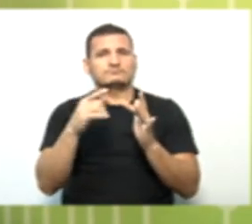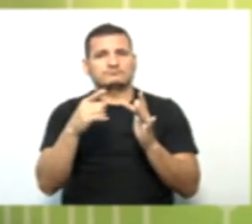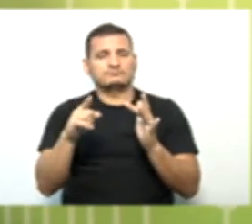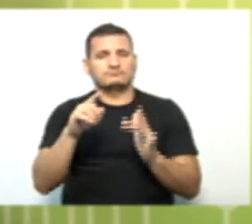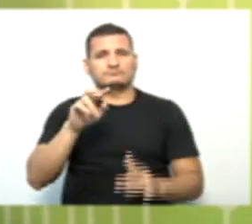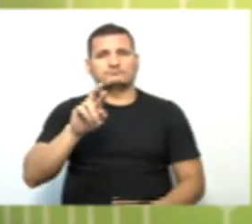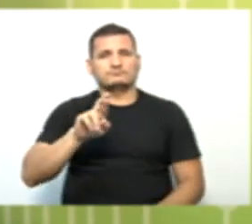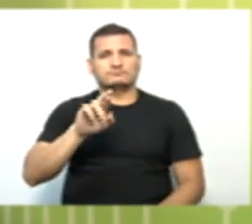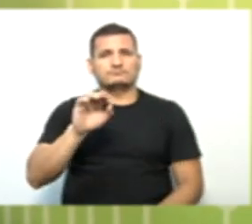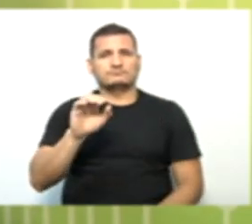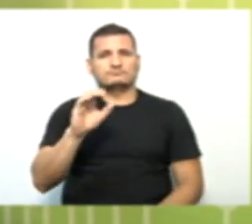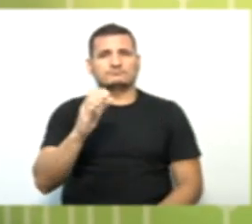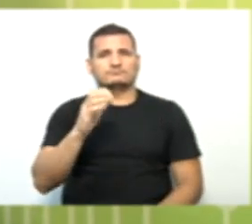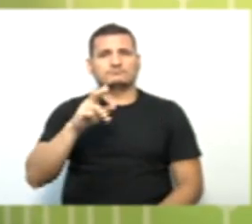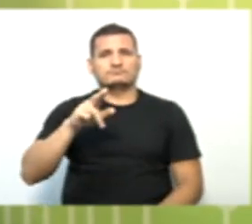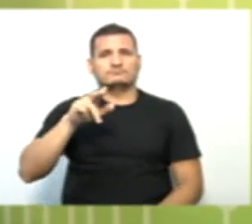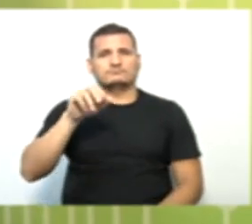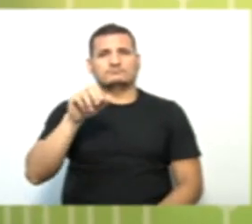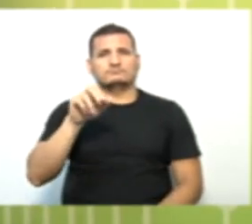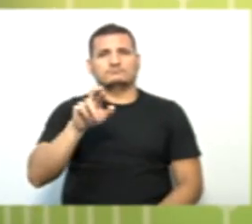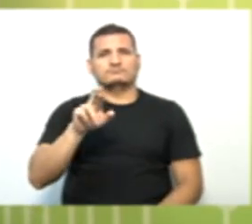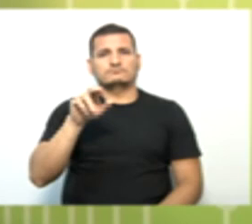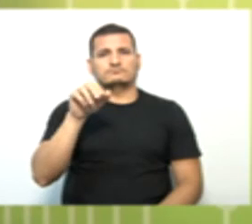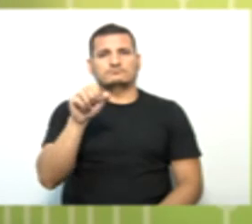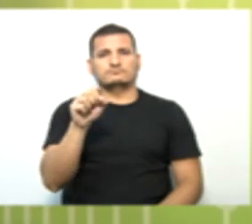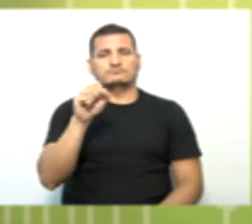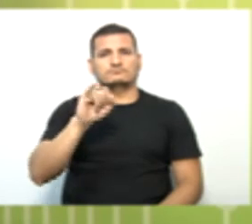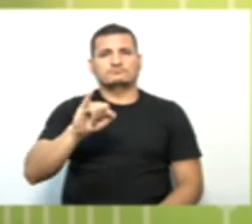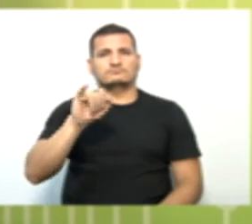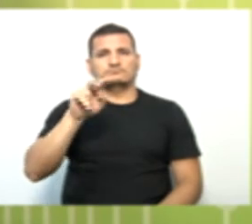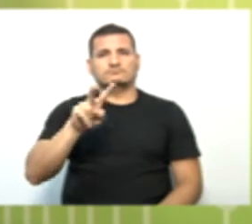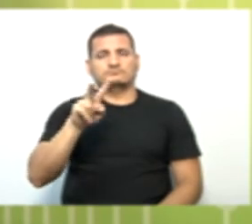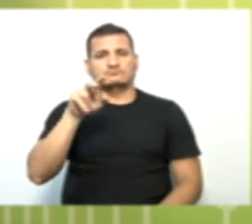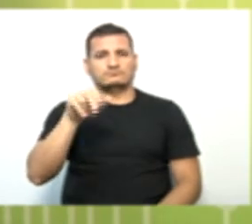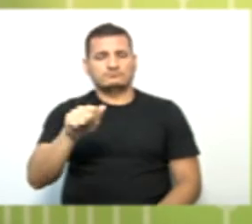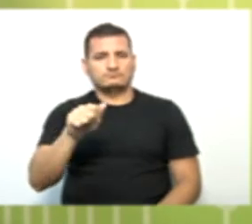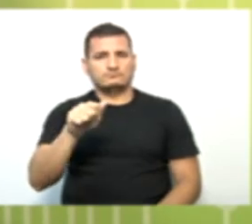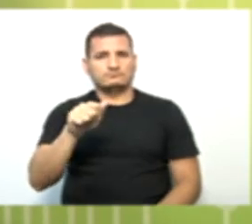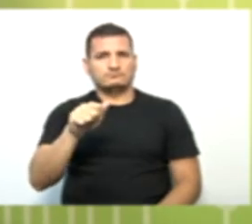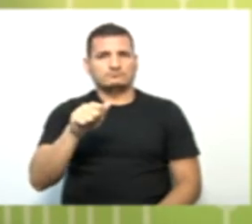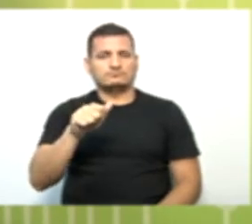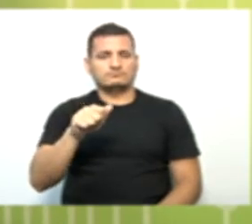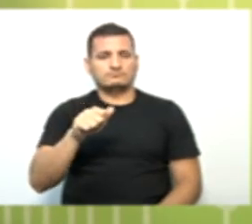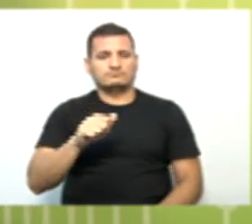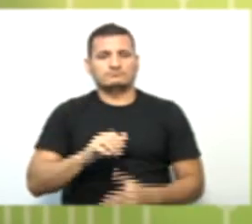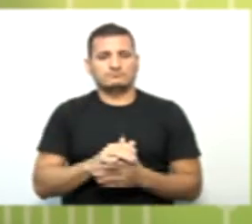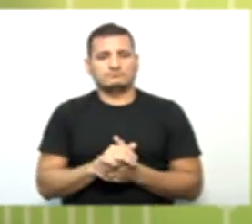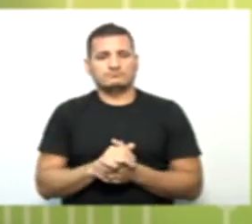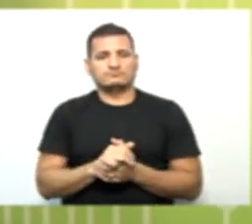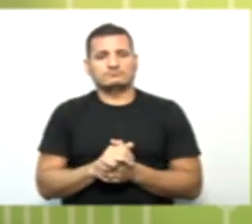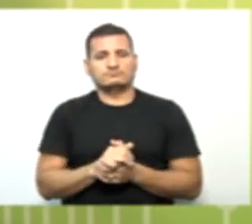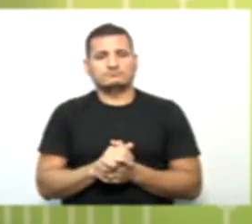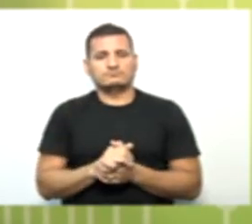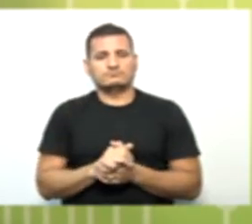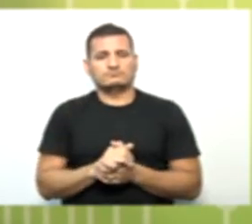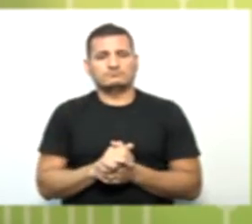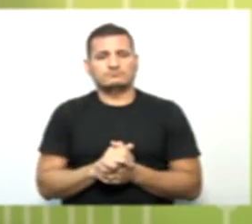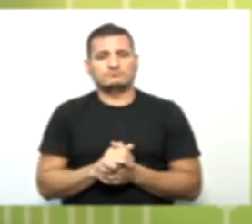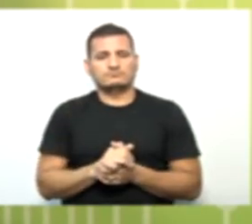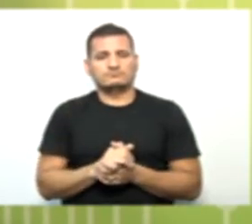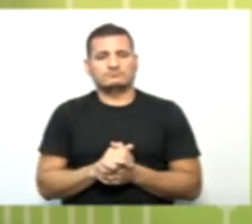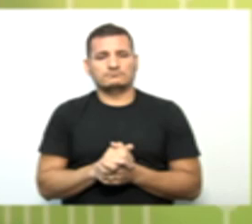O que são funções recursivas? São funções onde você vai fazer